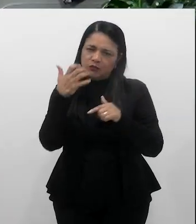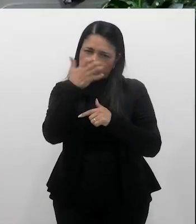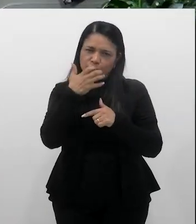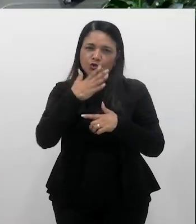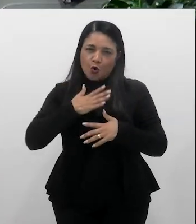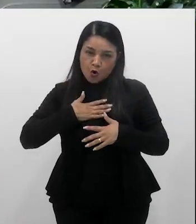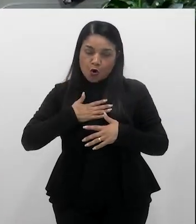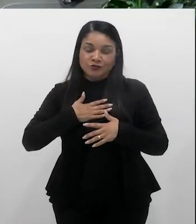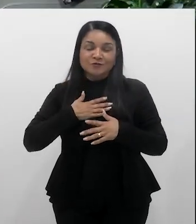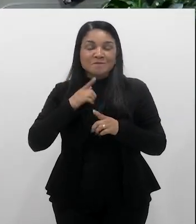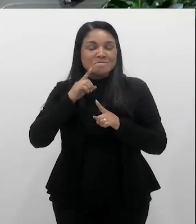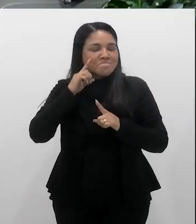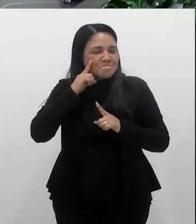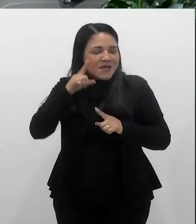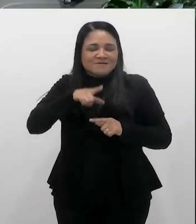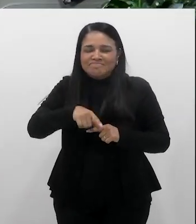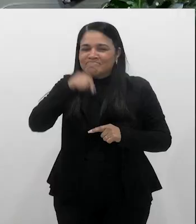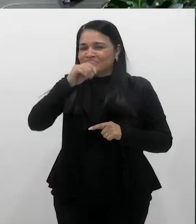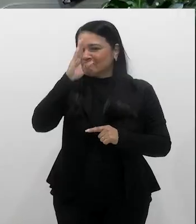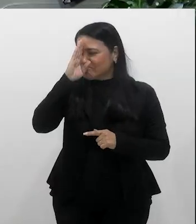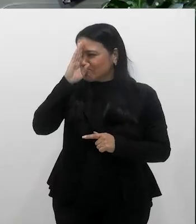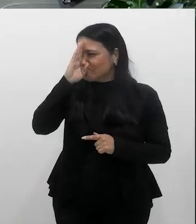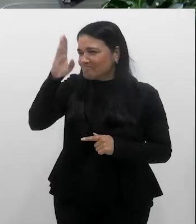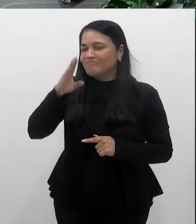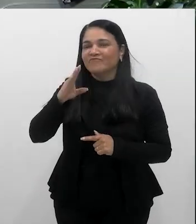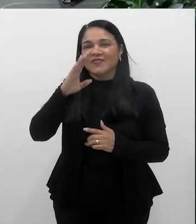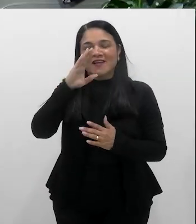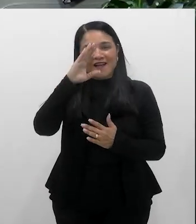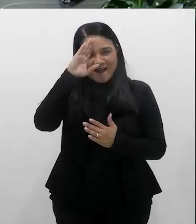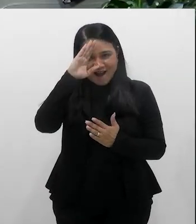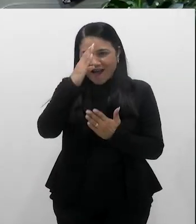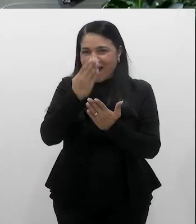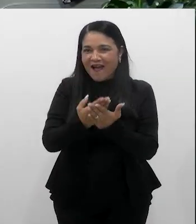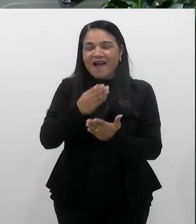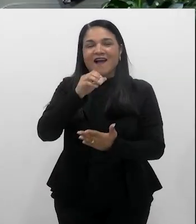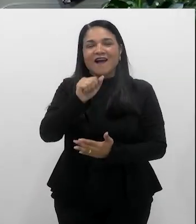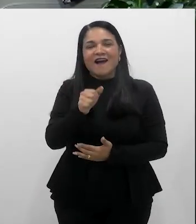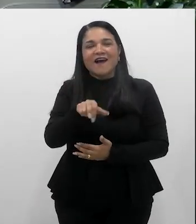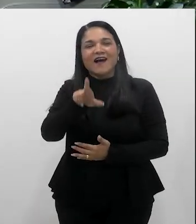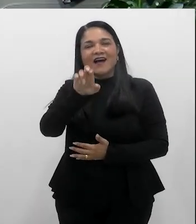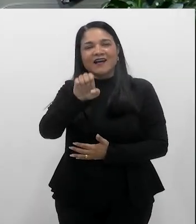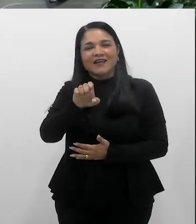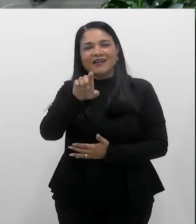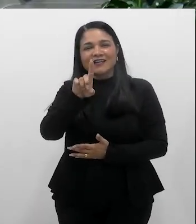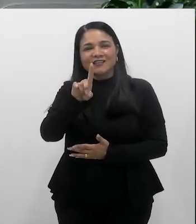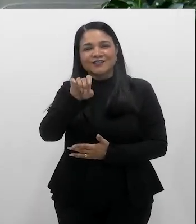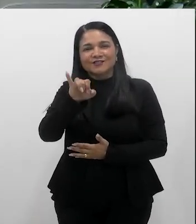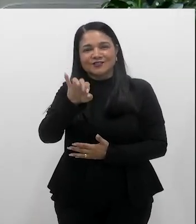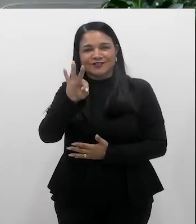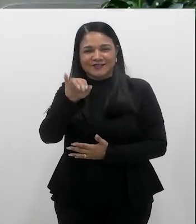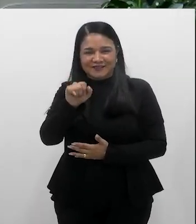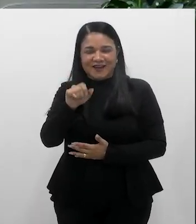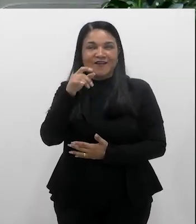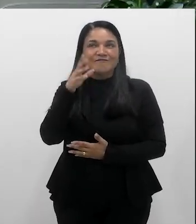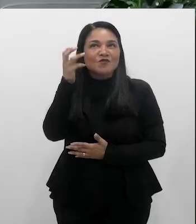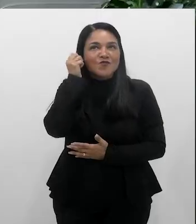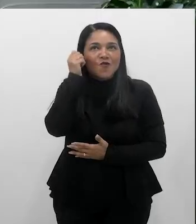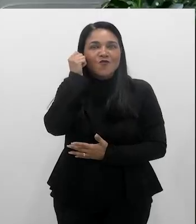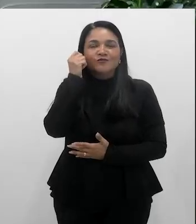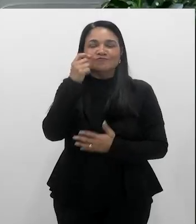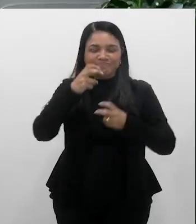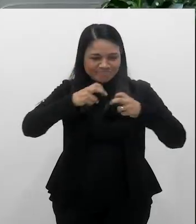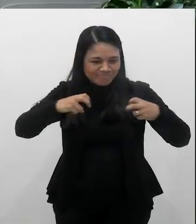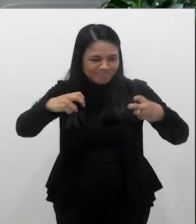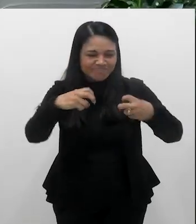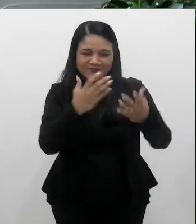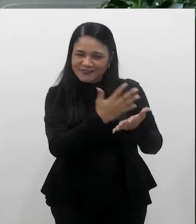ouvindo, vai falar, você gostava daquela, mas essa eu gosto mais, que fica assim na cabeça, Na cabeça. Acreditar. E está em toda boa